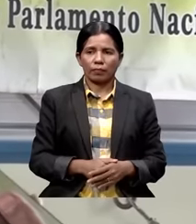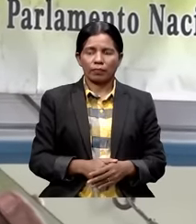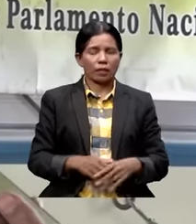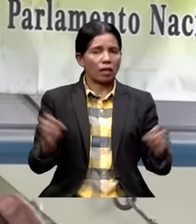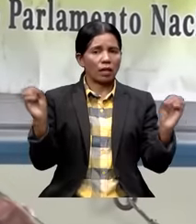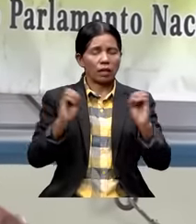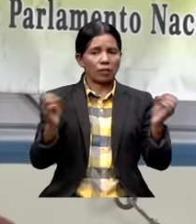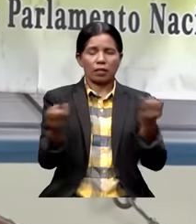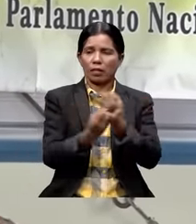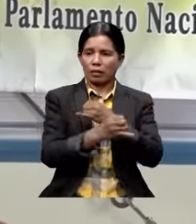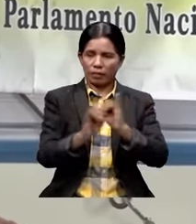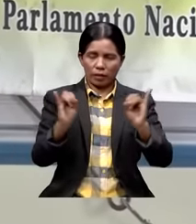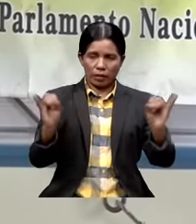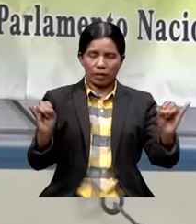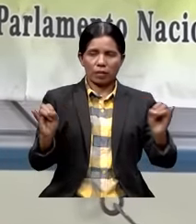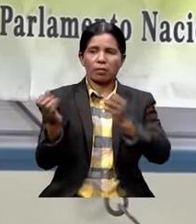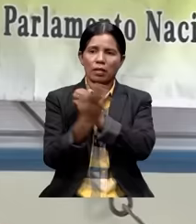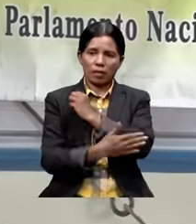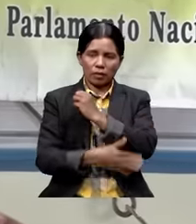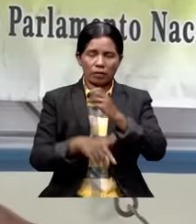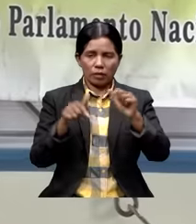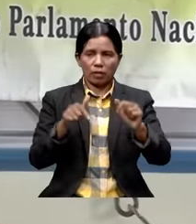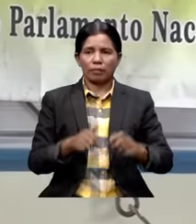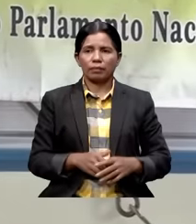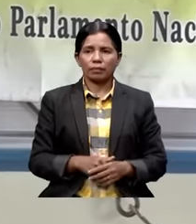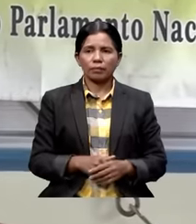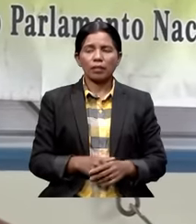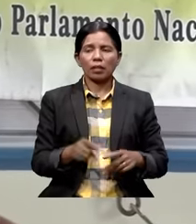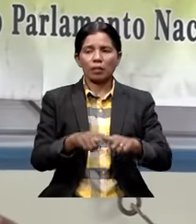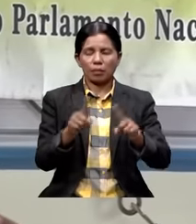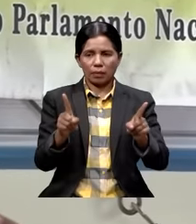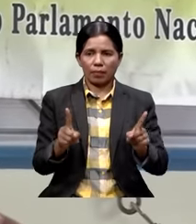lakohi ukunan ba raidane, maybe.